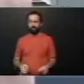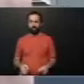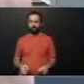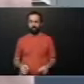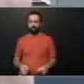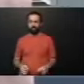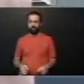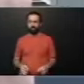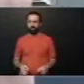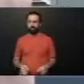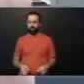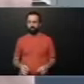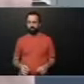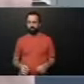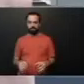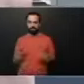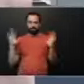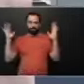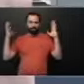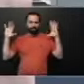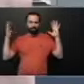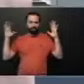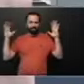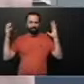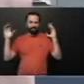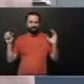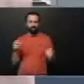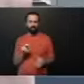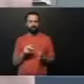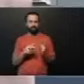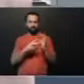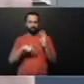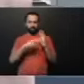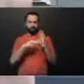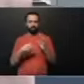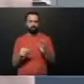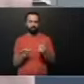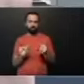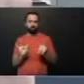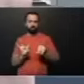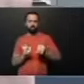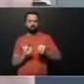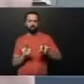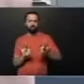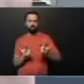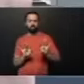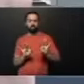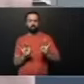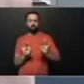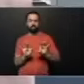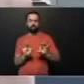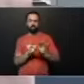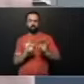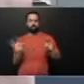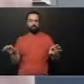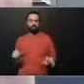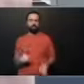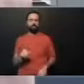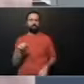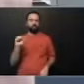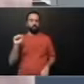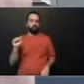Muito bem, crianças, parabéns. Vamos ler a frase? A